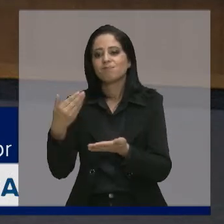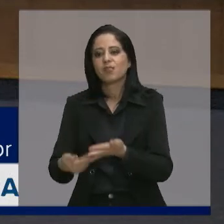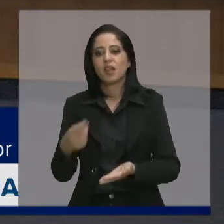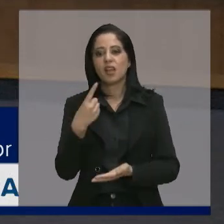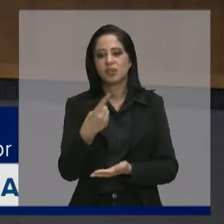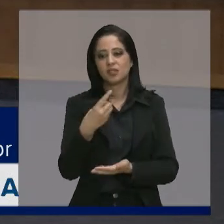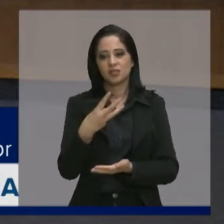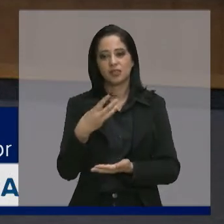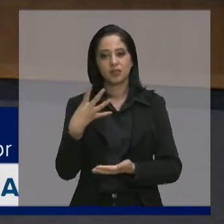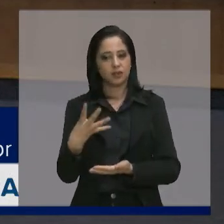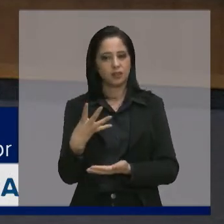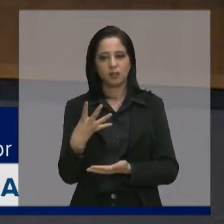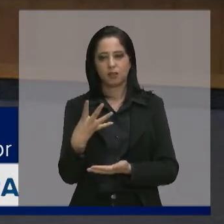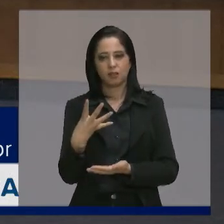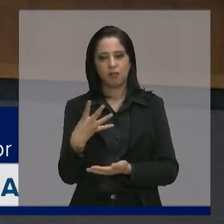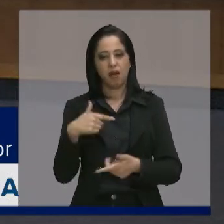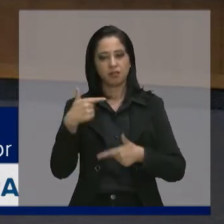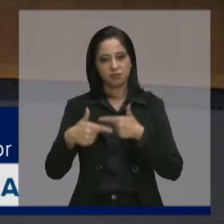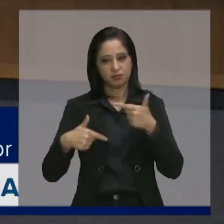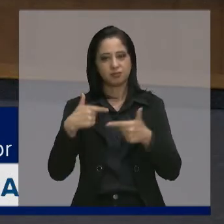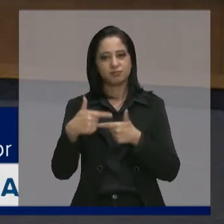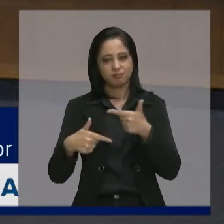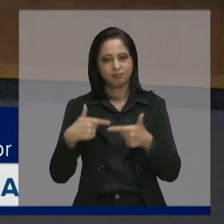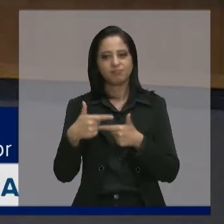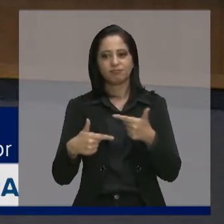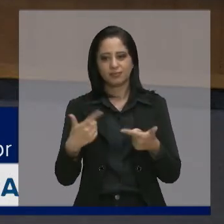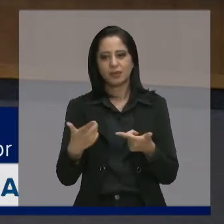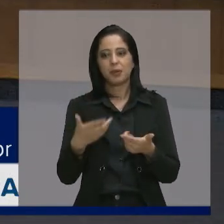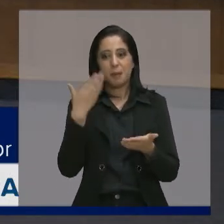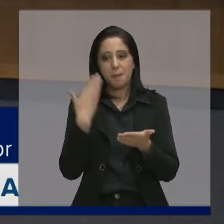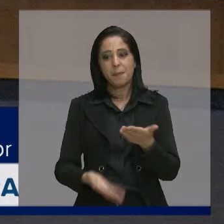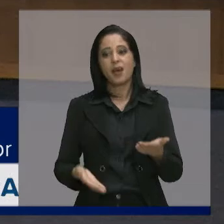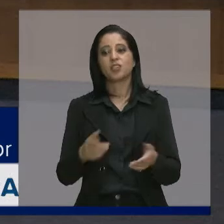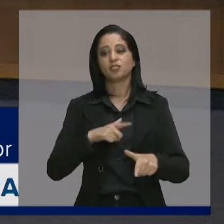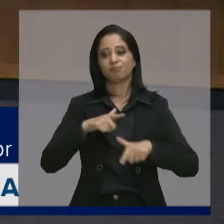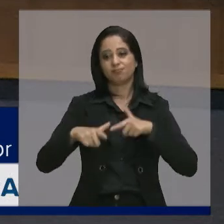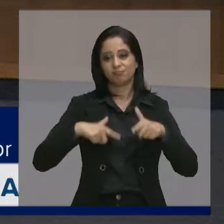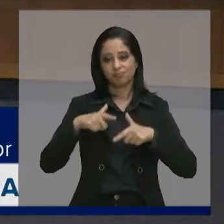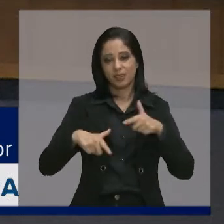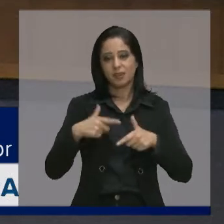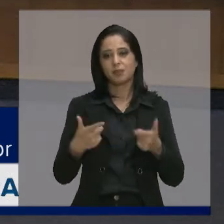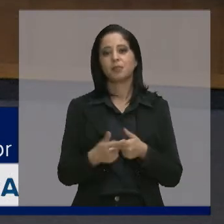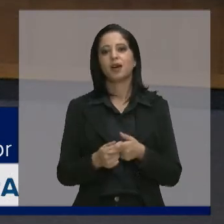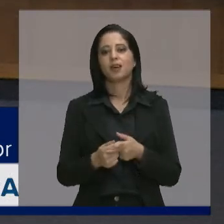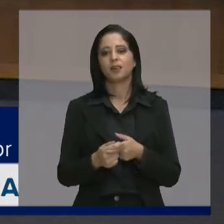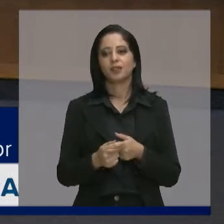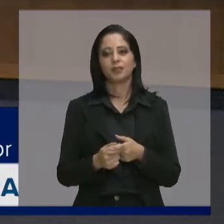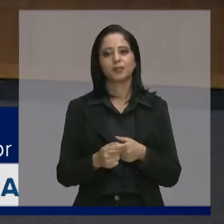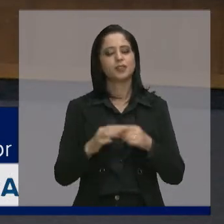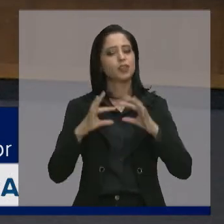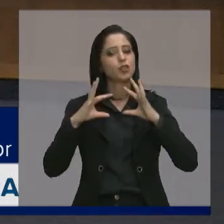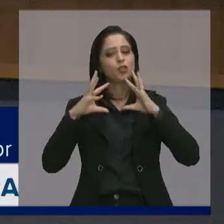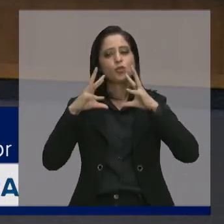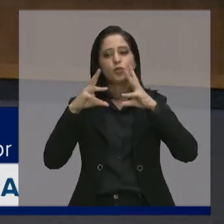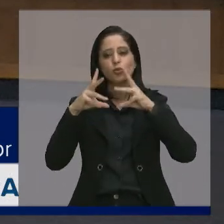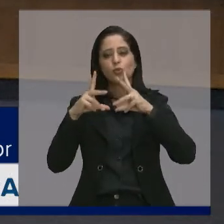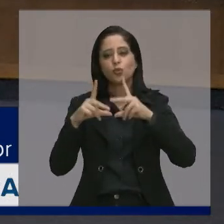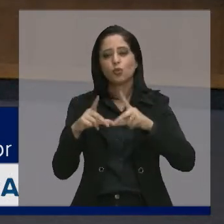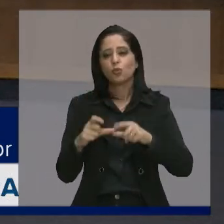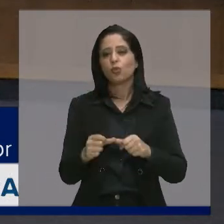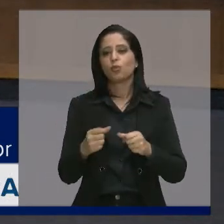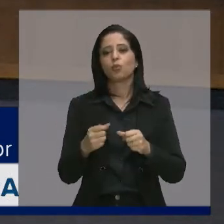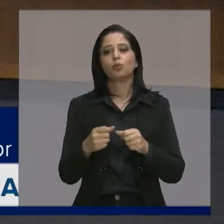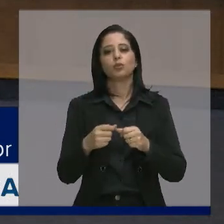134 trabalhadores que perderão seus empregos. Tem toda uma cadeia produtiva, né? Tem o pessoal